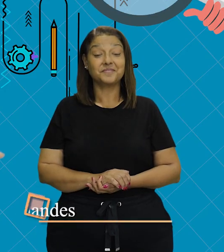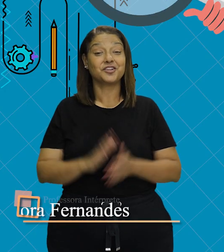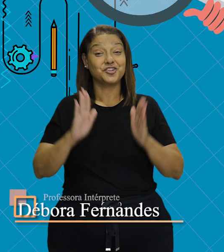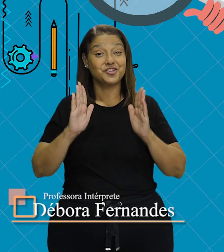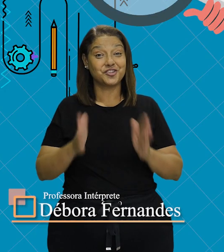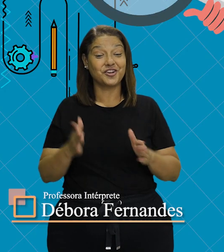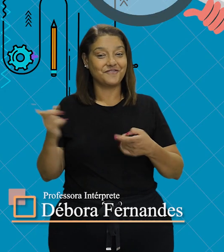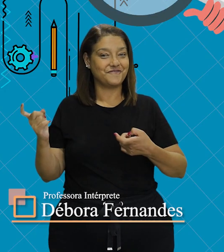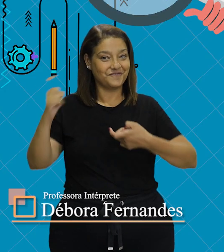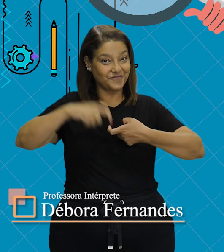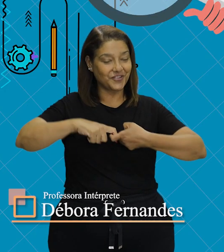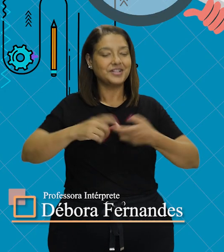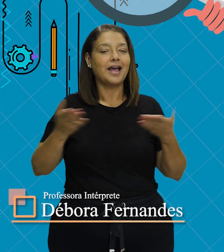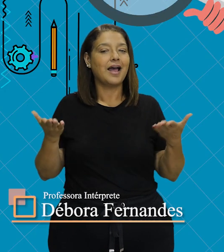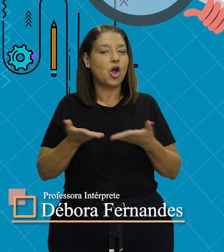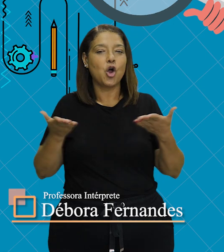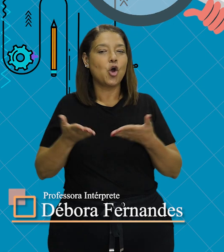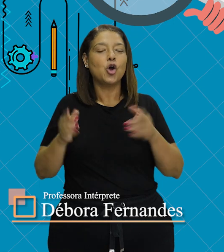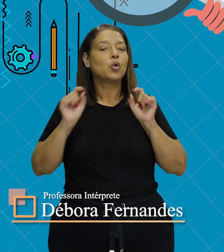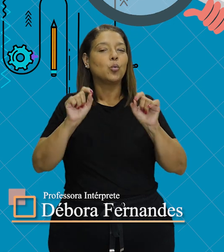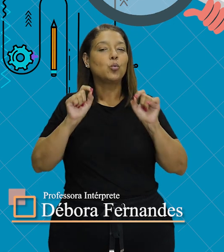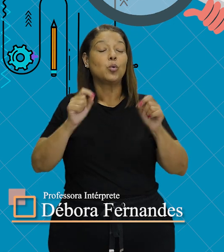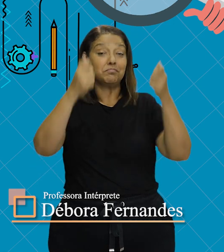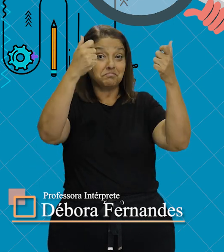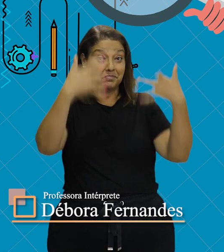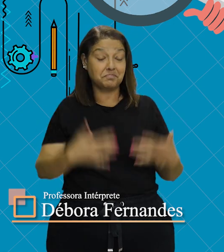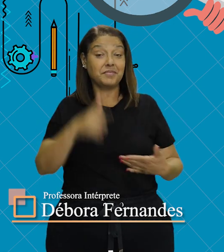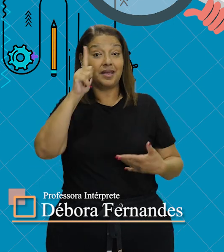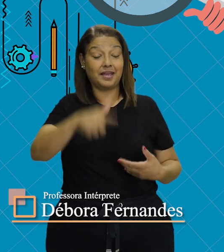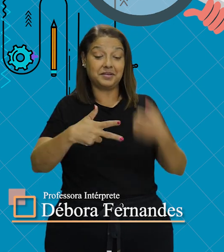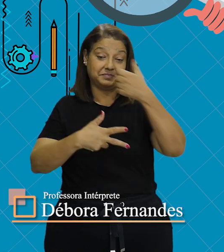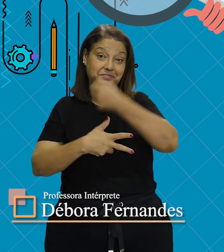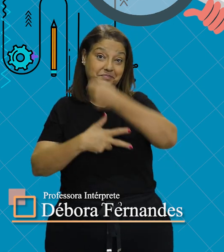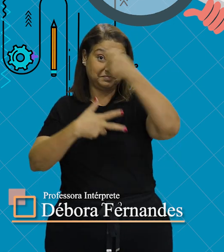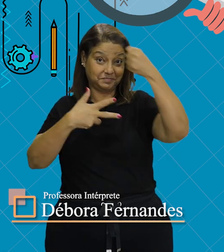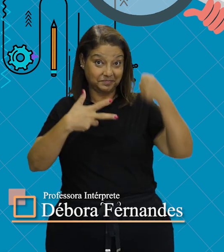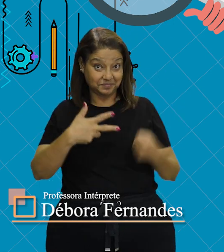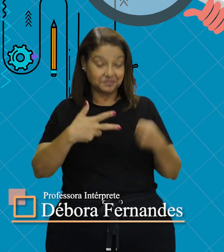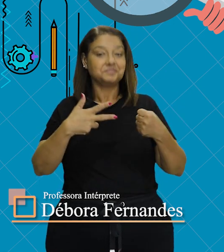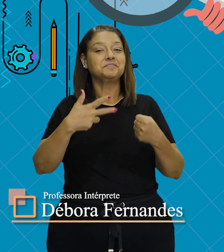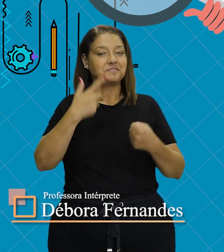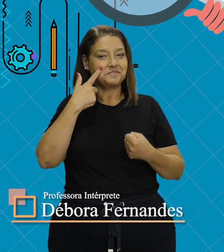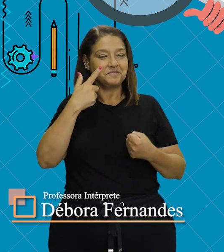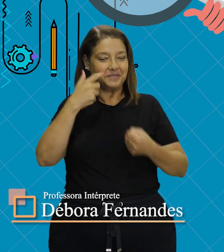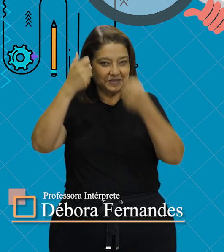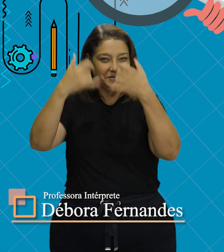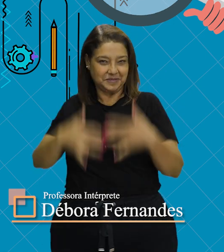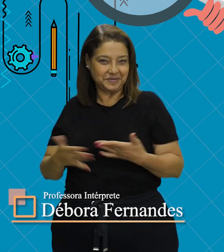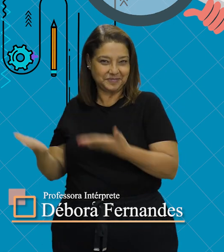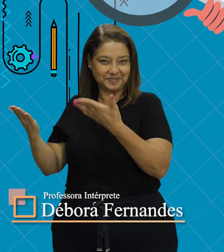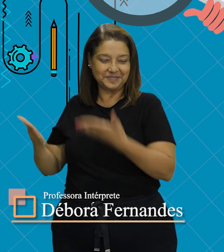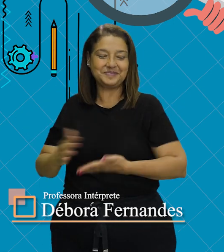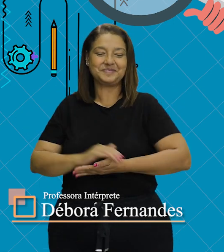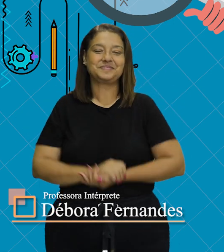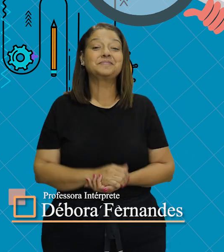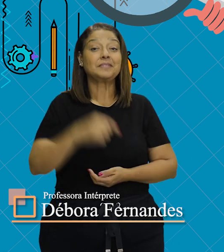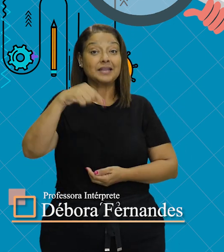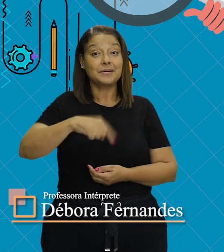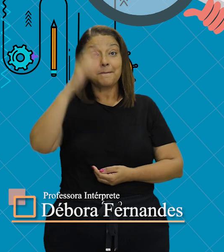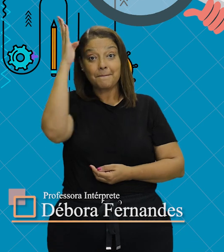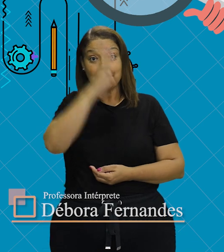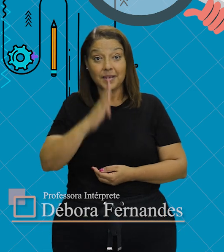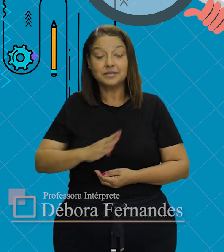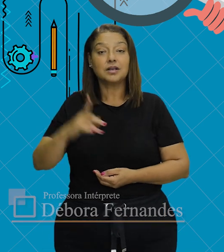Estamos de volta e agora falaremos sobre os 3 poderes no Brasil. Explica aí, Gabriel. Pode deixar, Gabi. No Brasil,